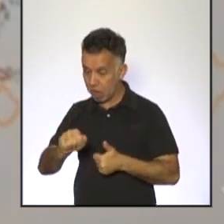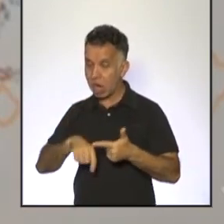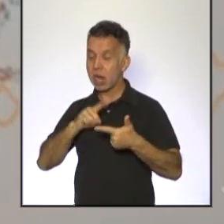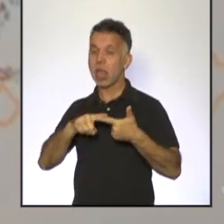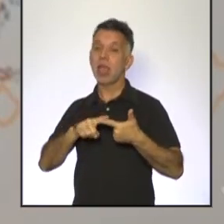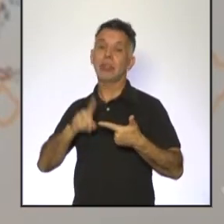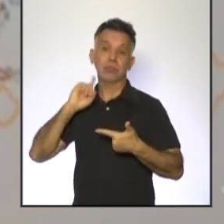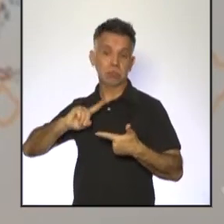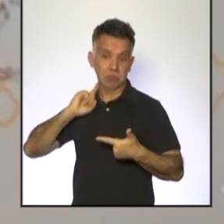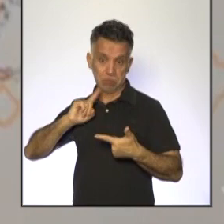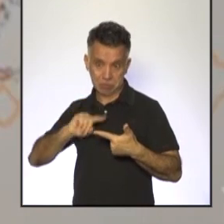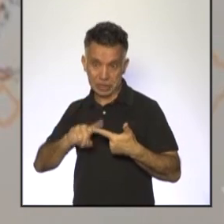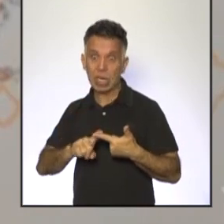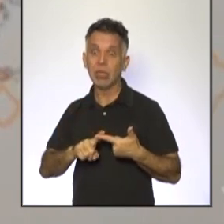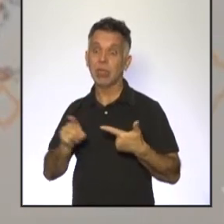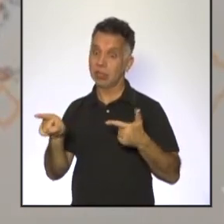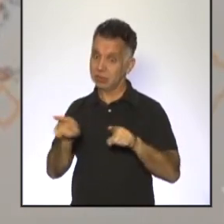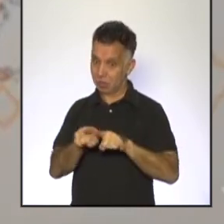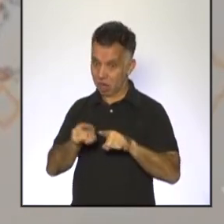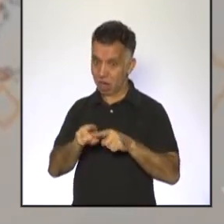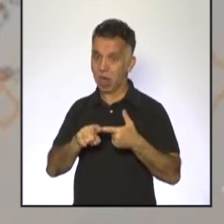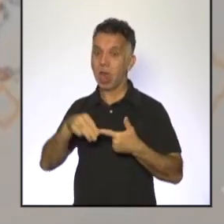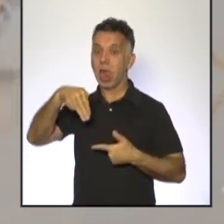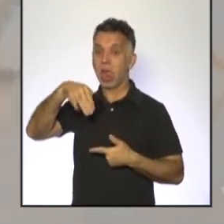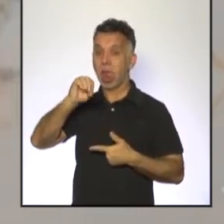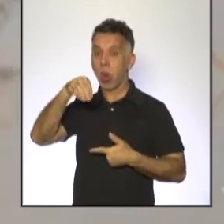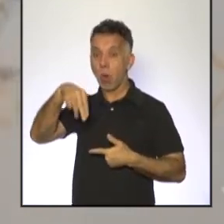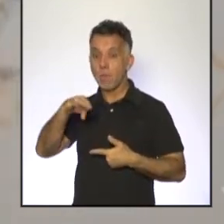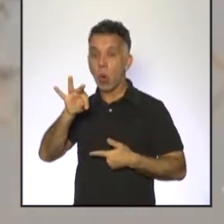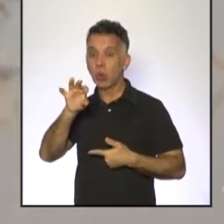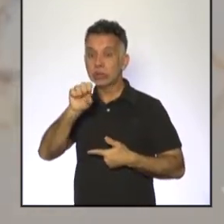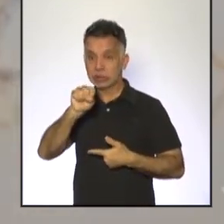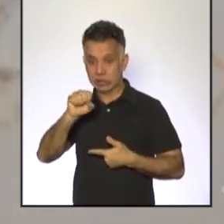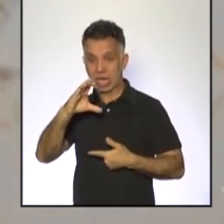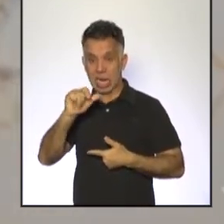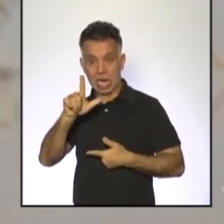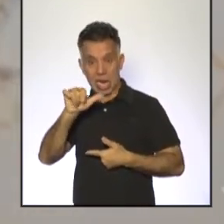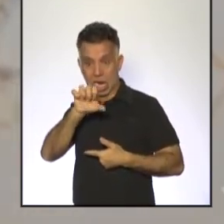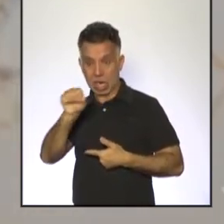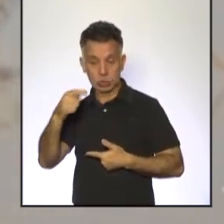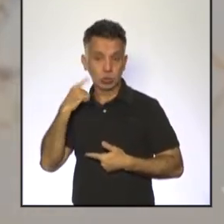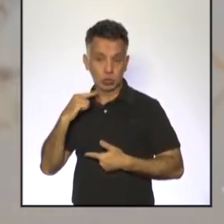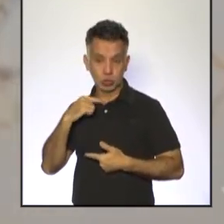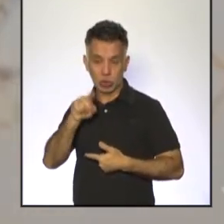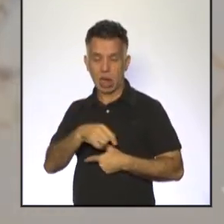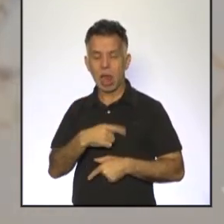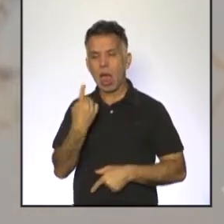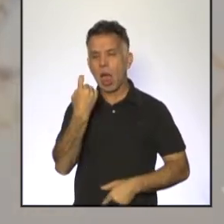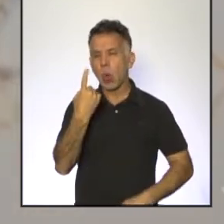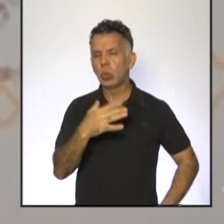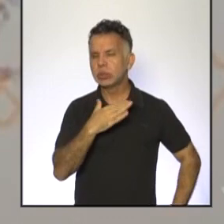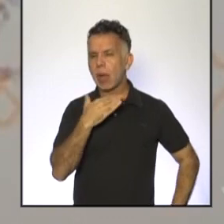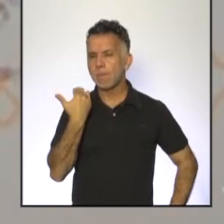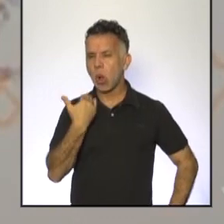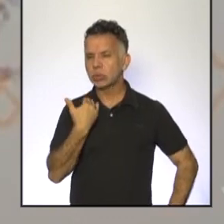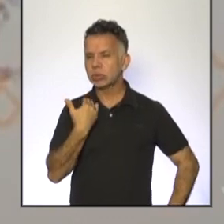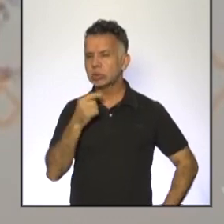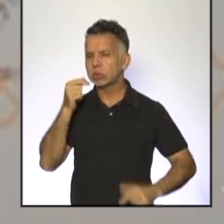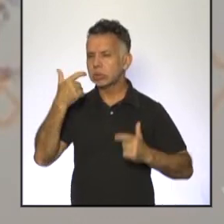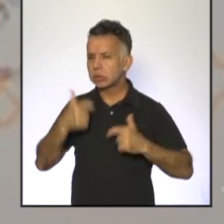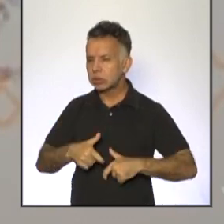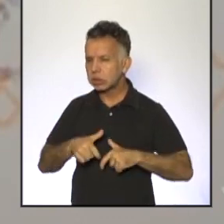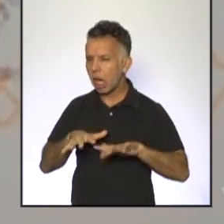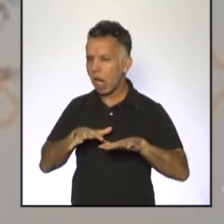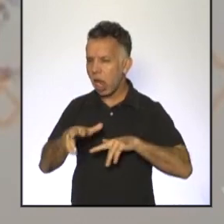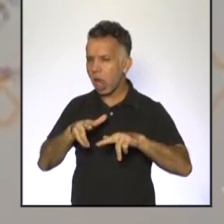Montes Claros, Itacarambi. A única morte registrada na história do Brasil em função de terremotos